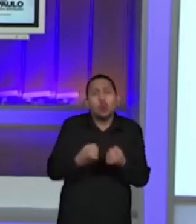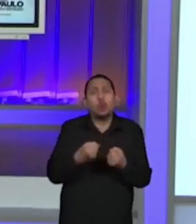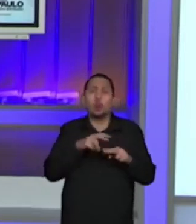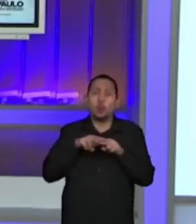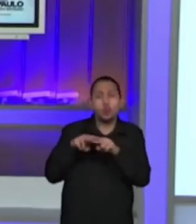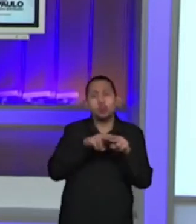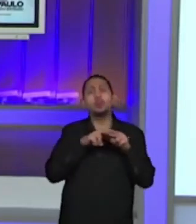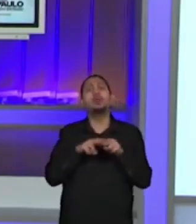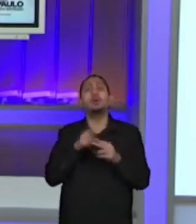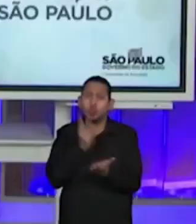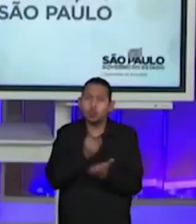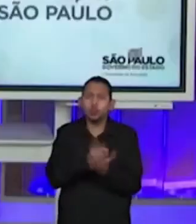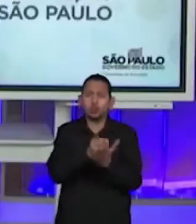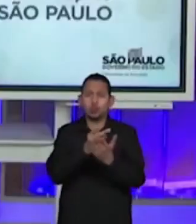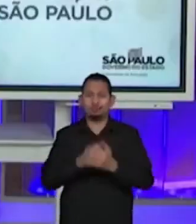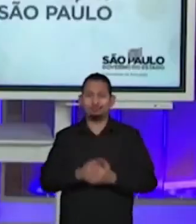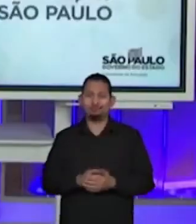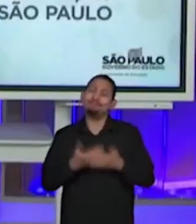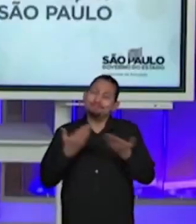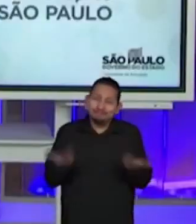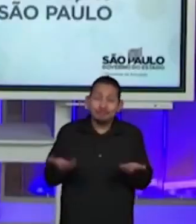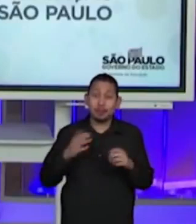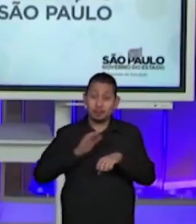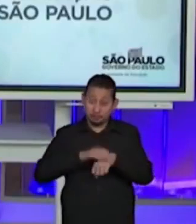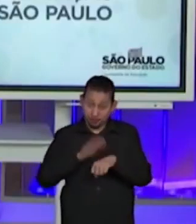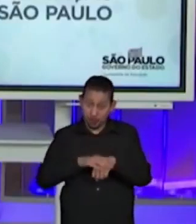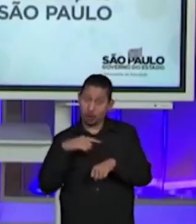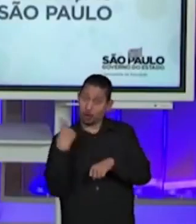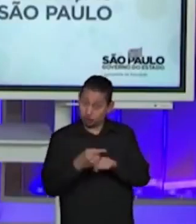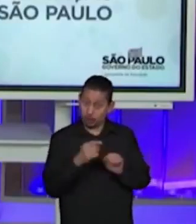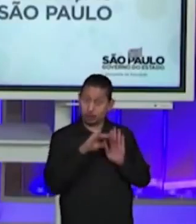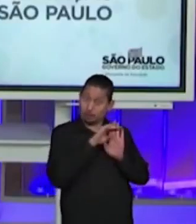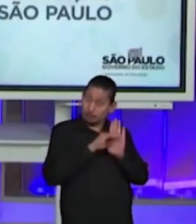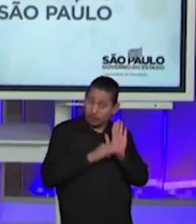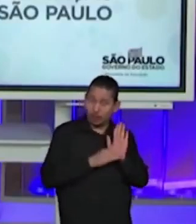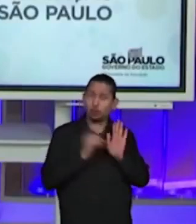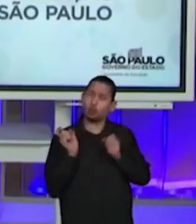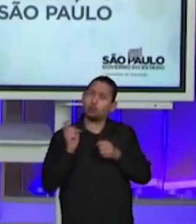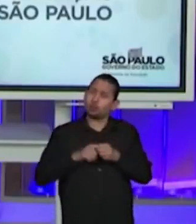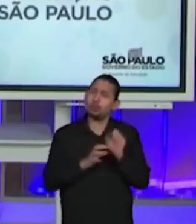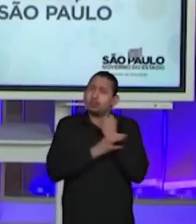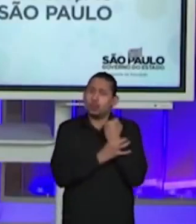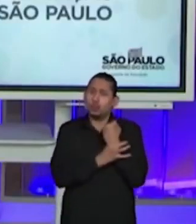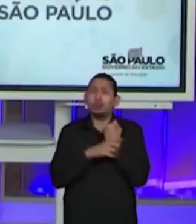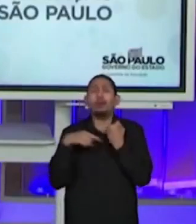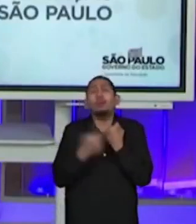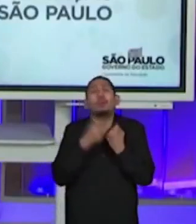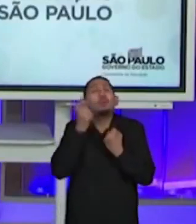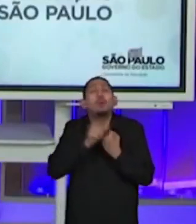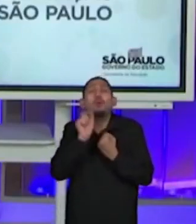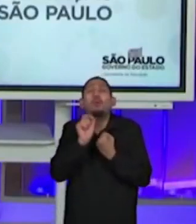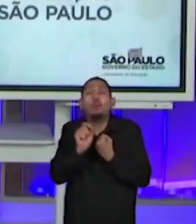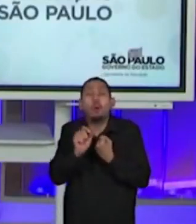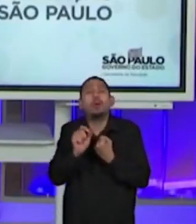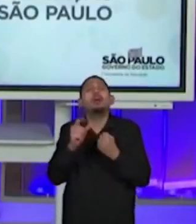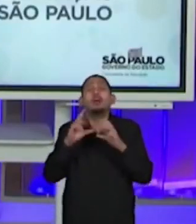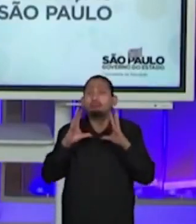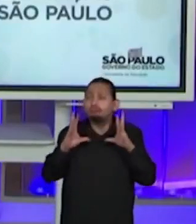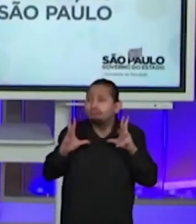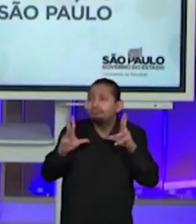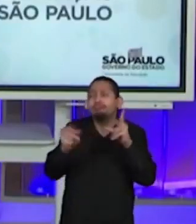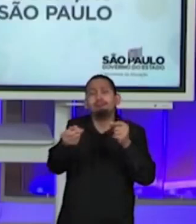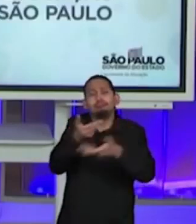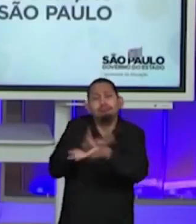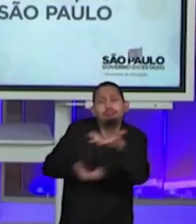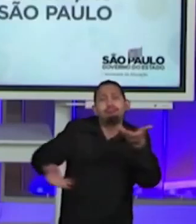vão continuar acontecendo. Com esse plano de retorno seguro e gradual, a gente consegue, aos poucos, acolher todos